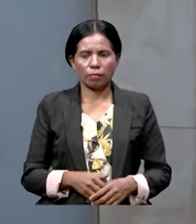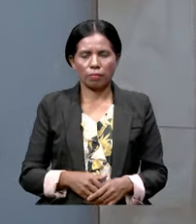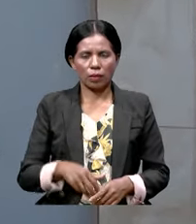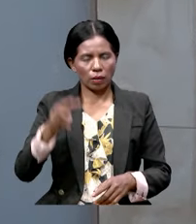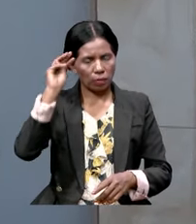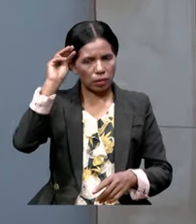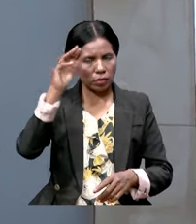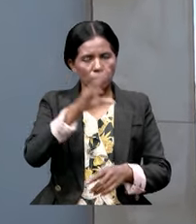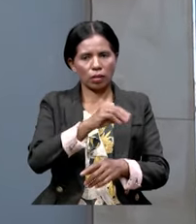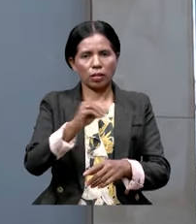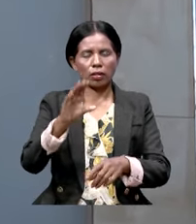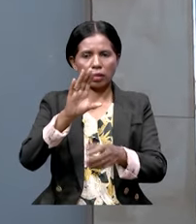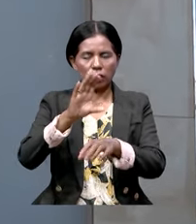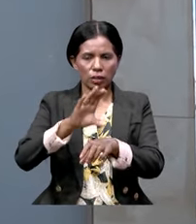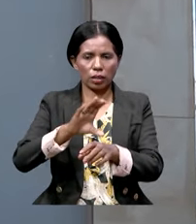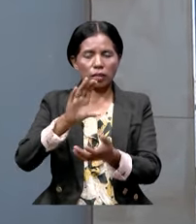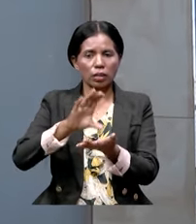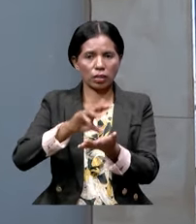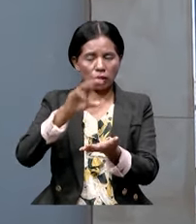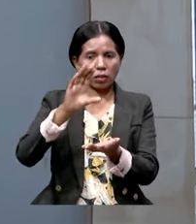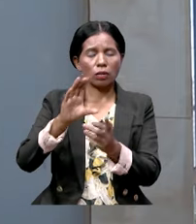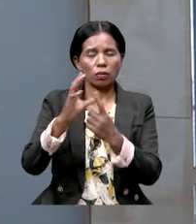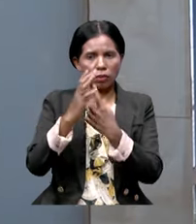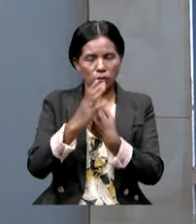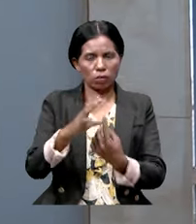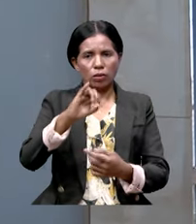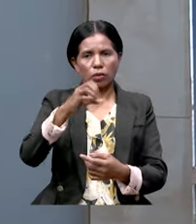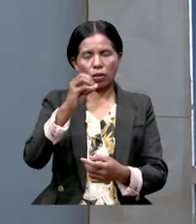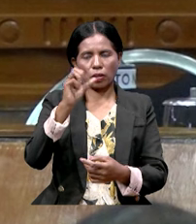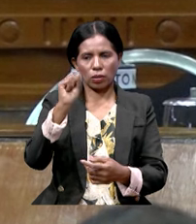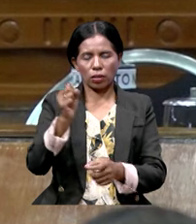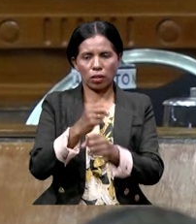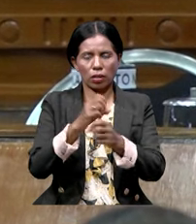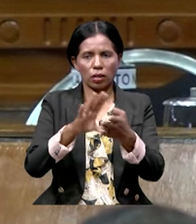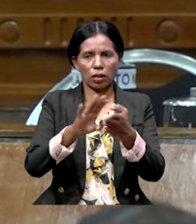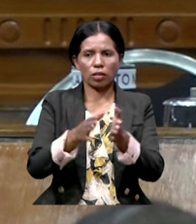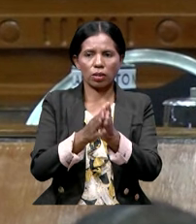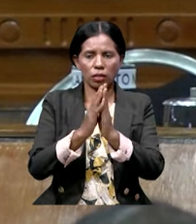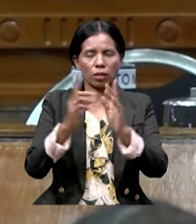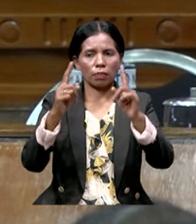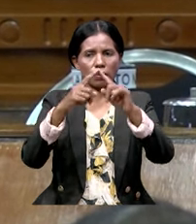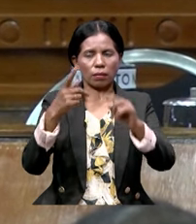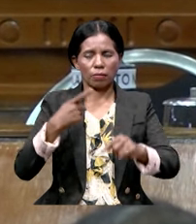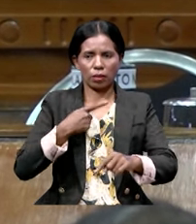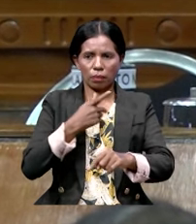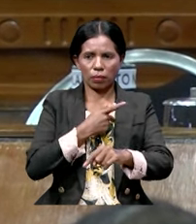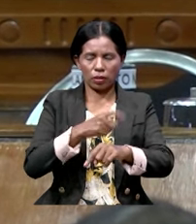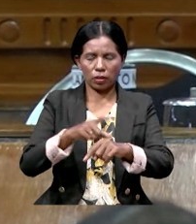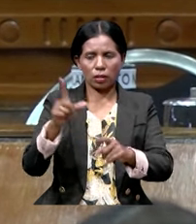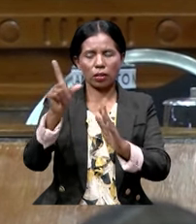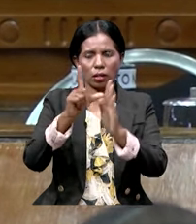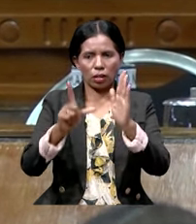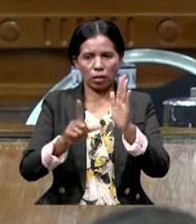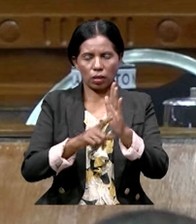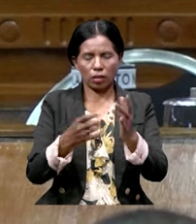Ministro do Ensino Superior Ciência e Cultura, José Honório Jerônimo, ao pedir urgência para o Parlamento Nacional a criar lei base